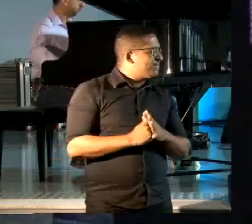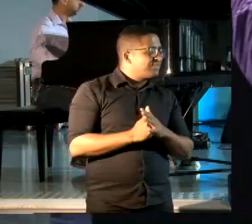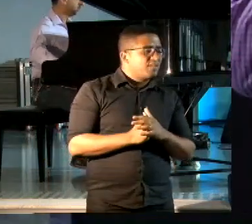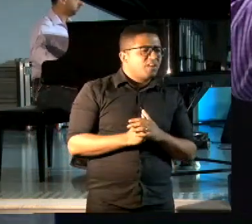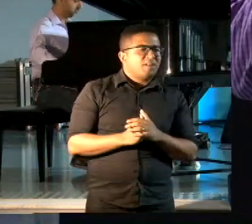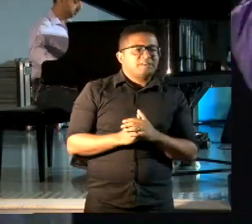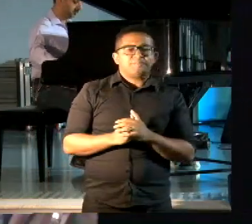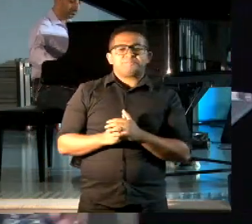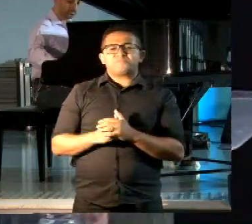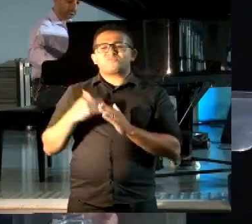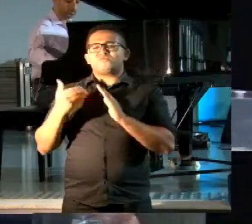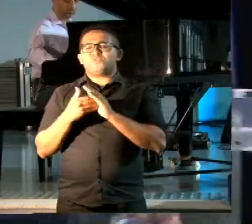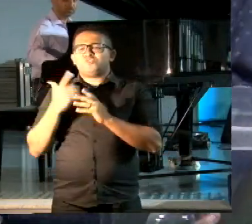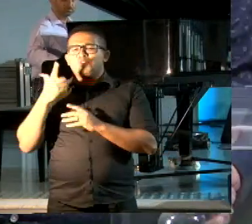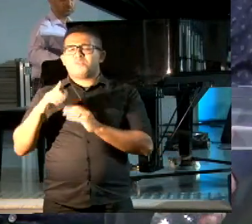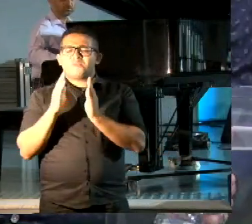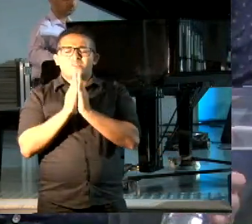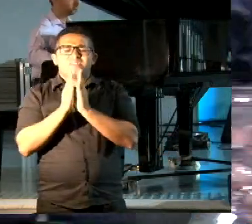Feche os seus olhos.